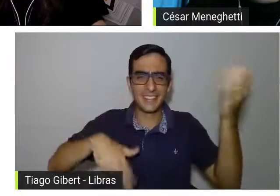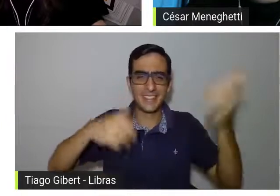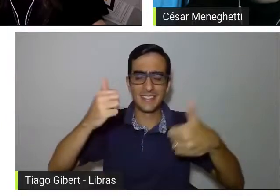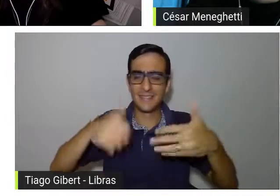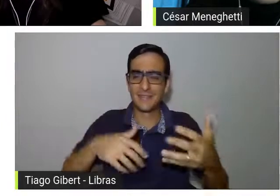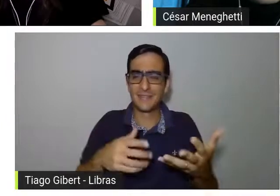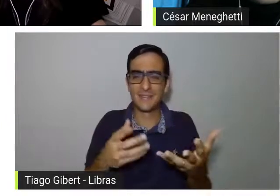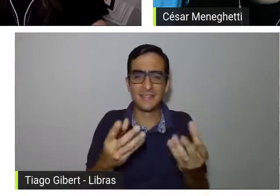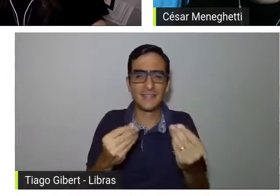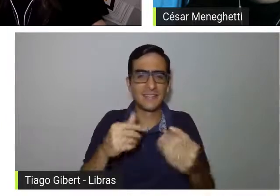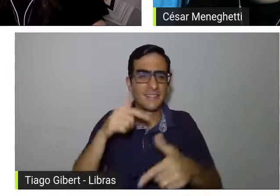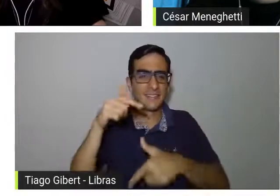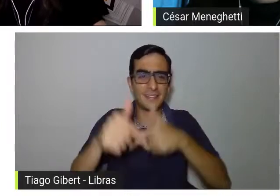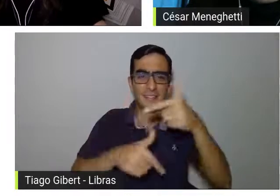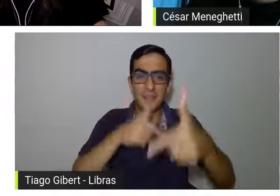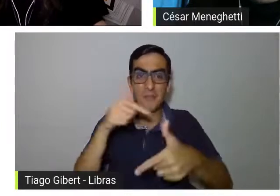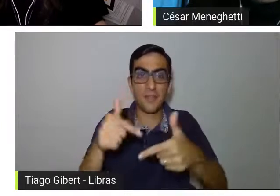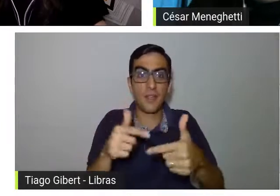falar dele, né? E,